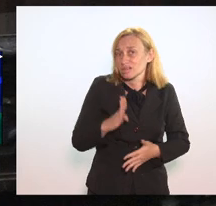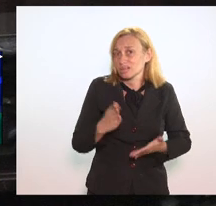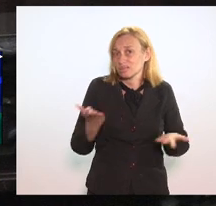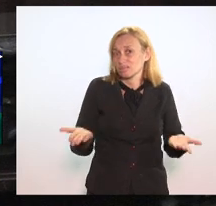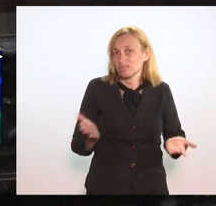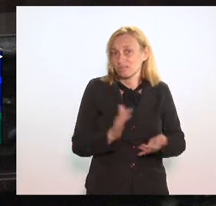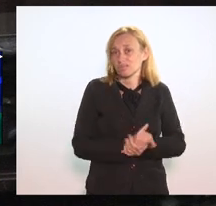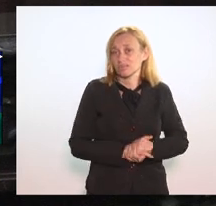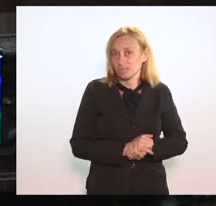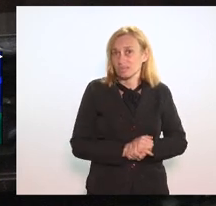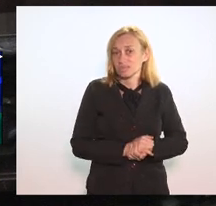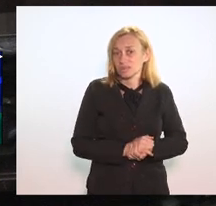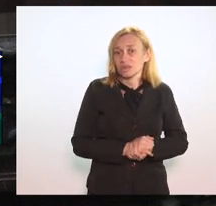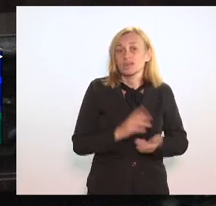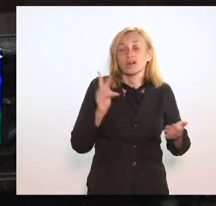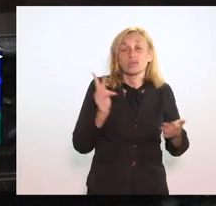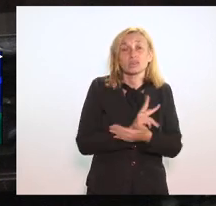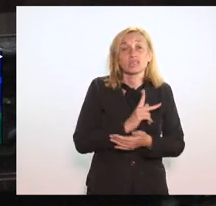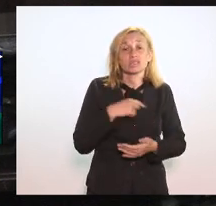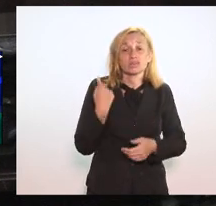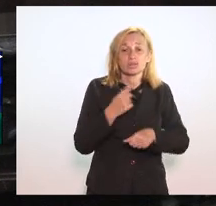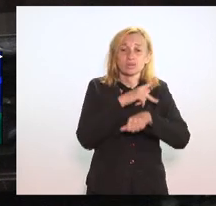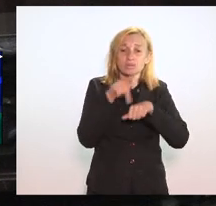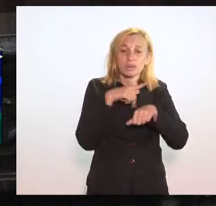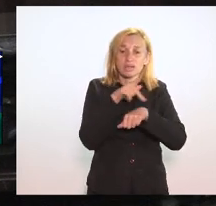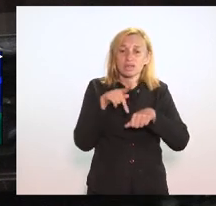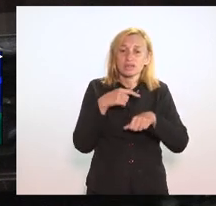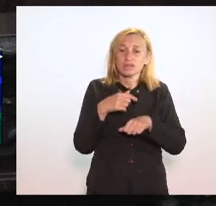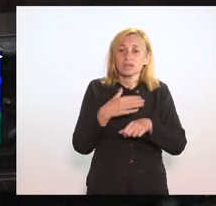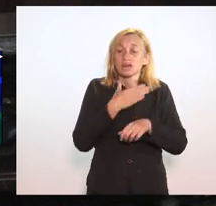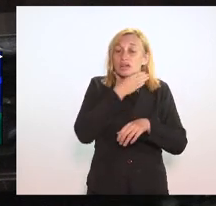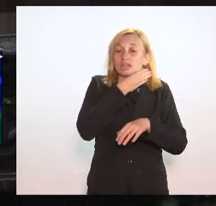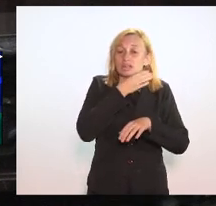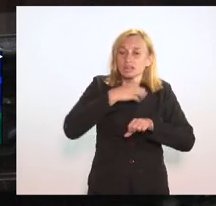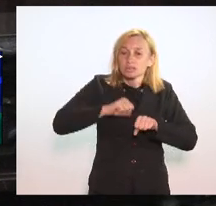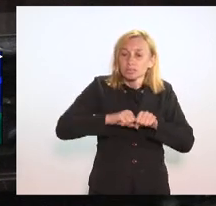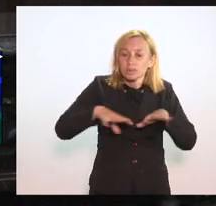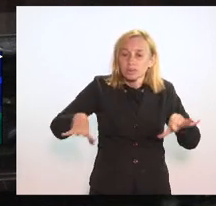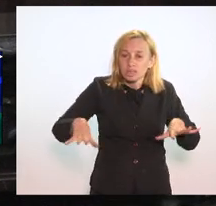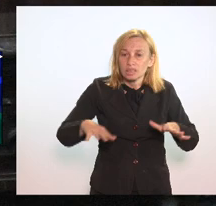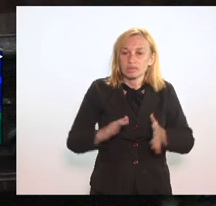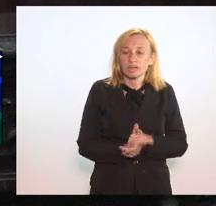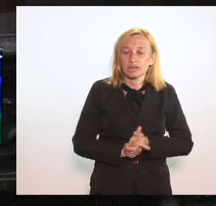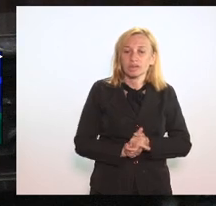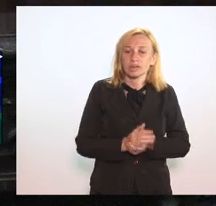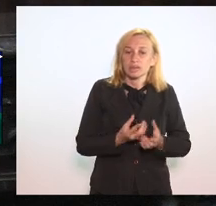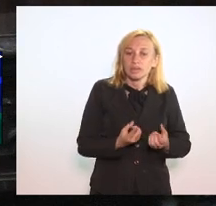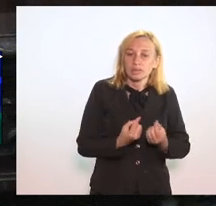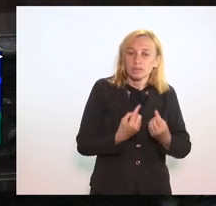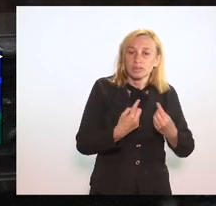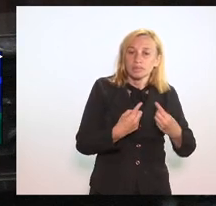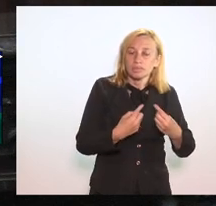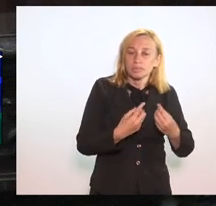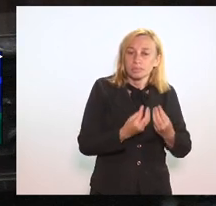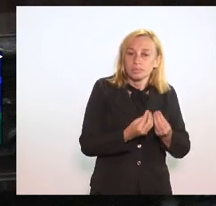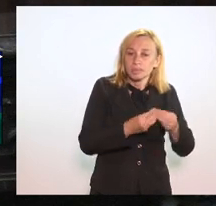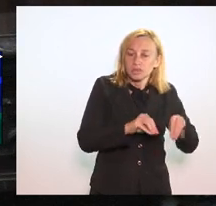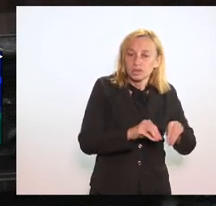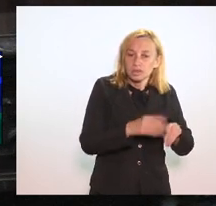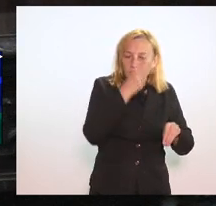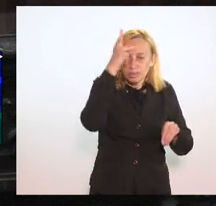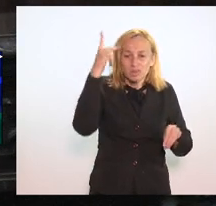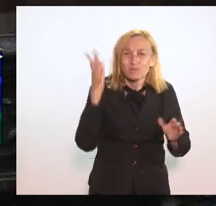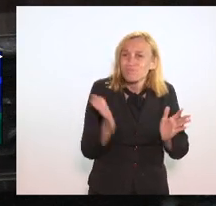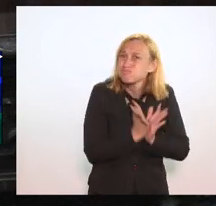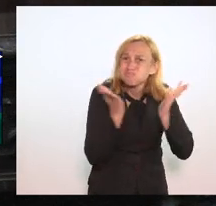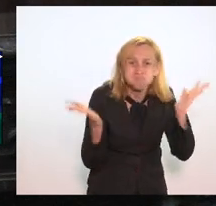o que está acontecendo no nosso país essa crise pandêmica afeta as pessoas da Extrema que vivem